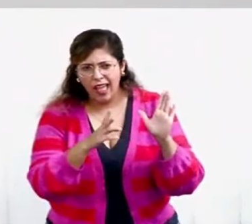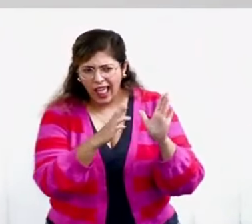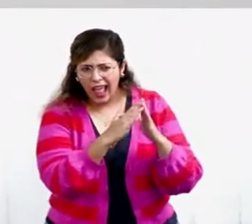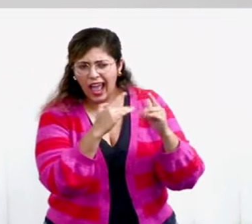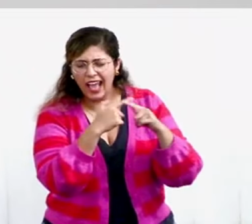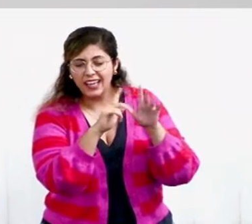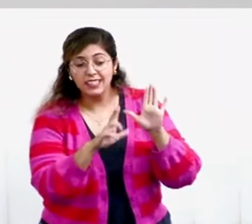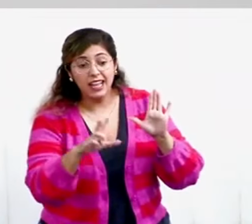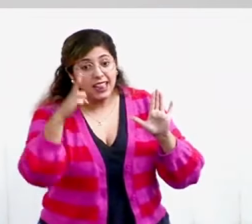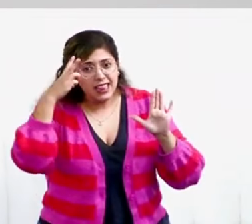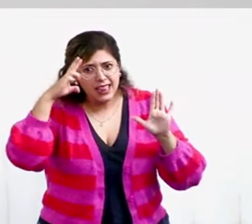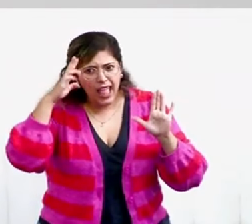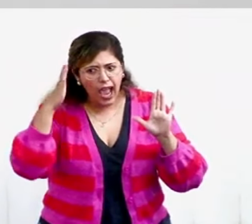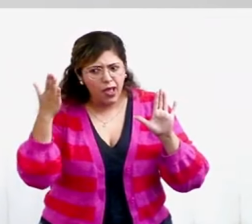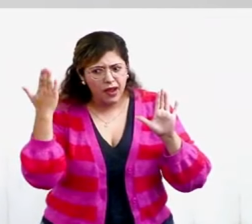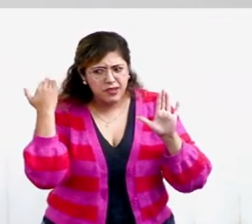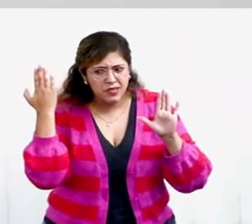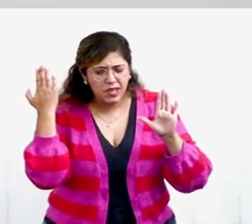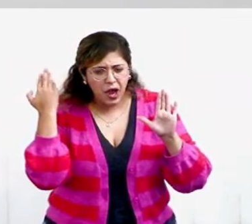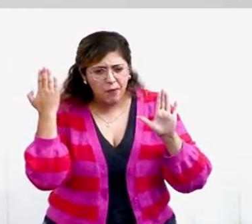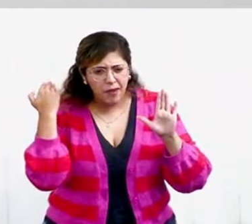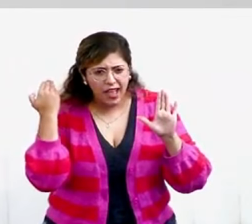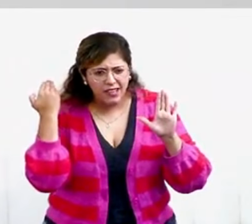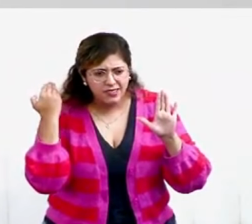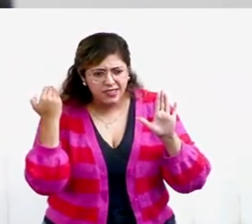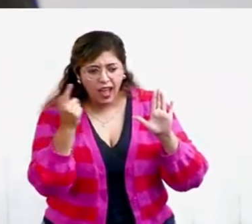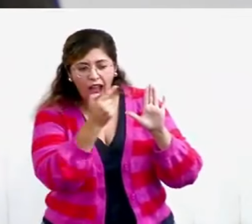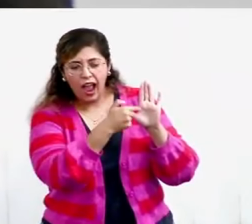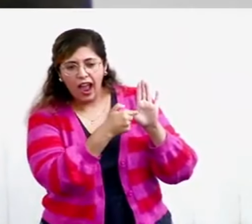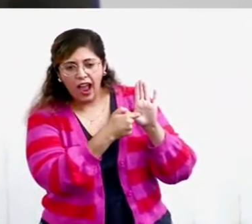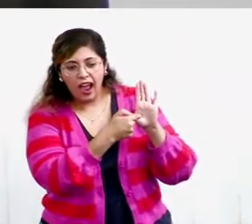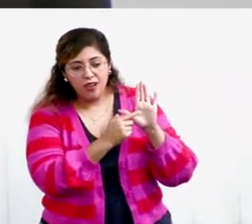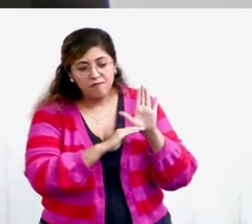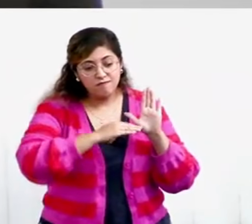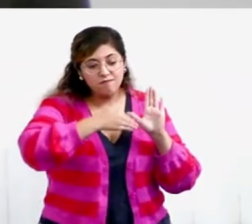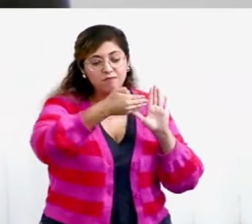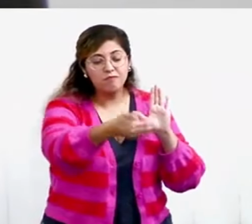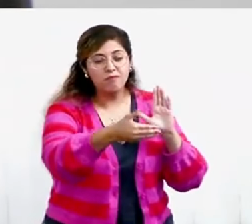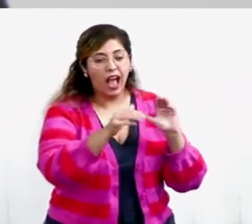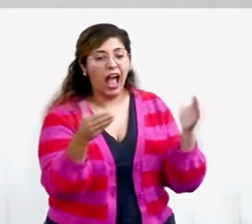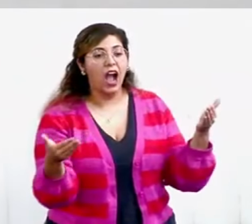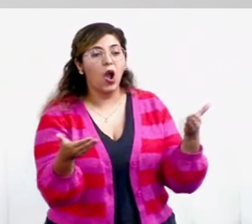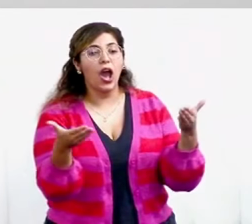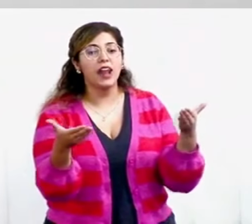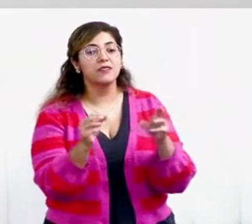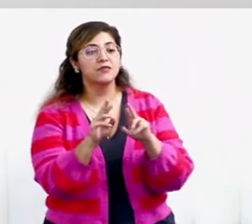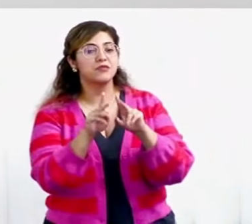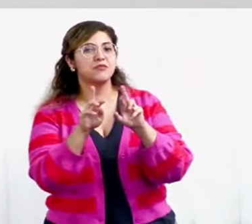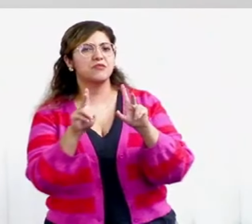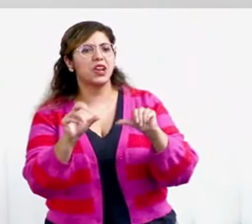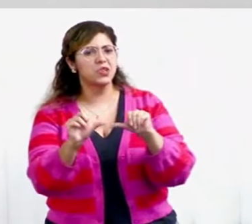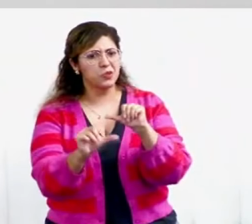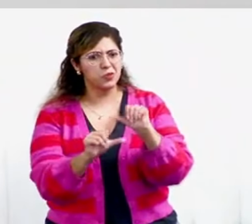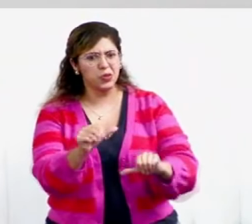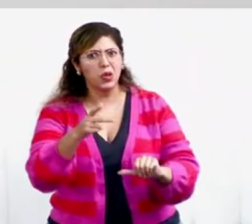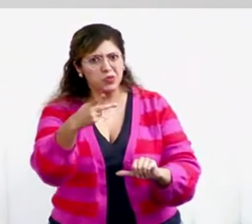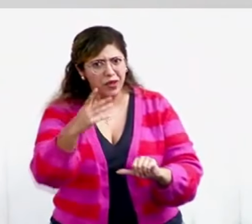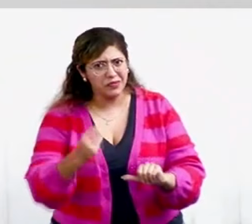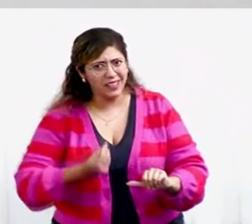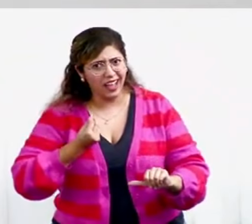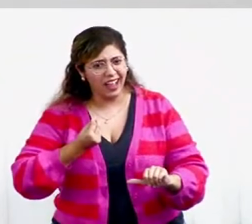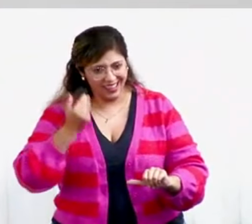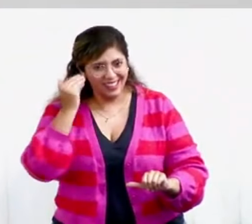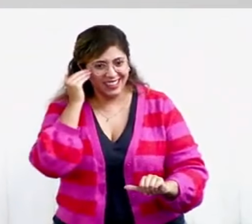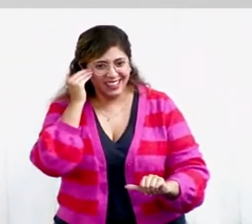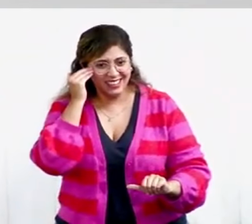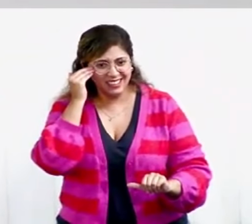nossa memória que nós precisamos ser lembrados continuamente da obra de Cristo, sermos lembrados de como nós